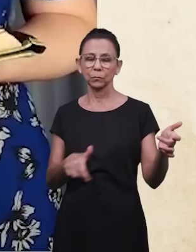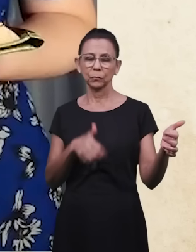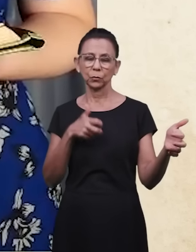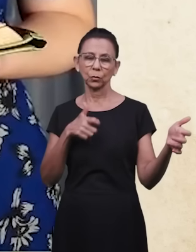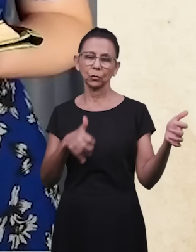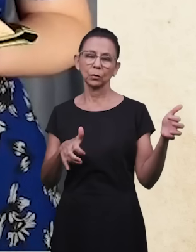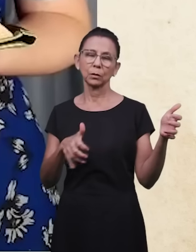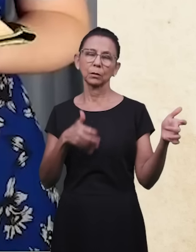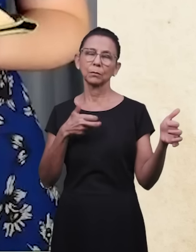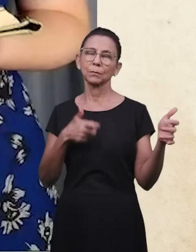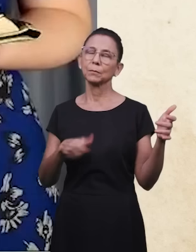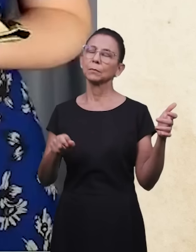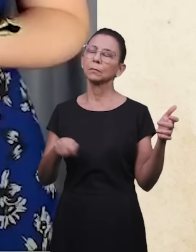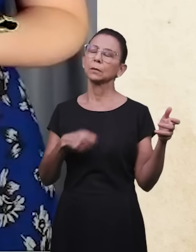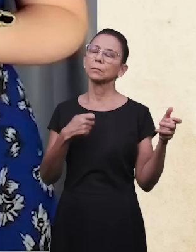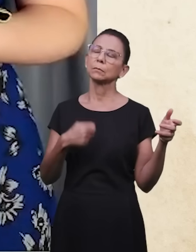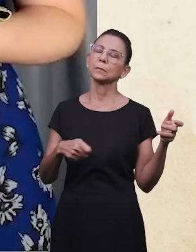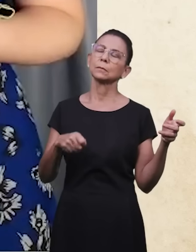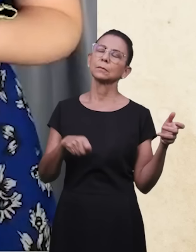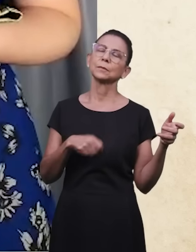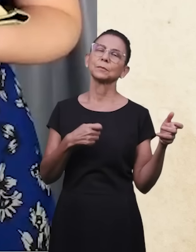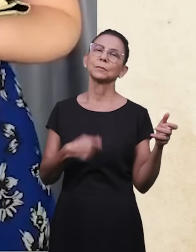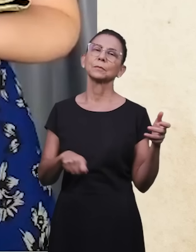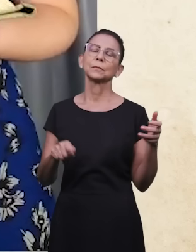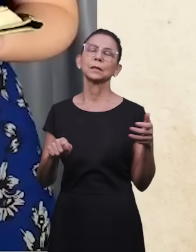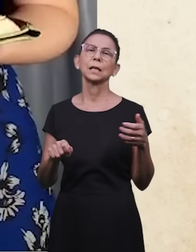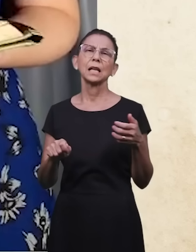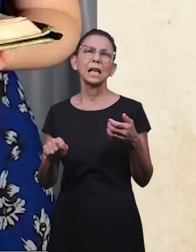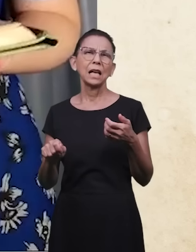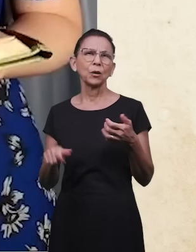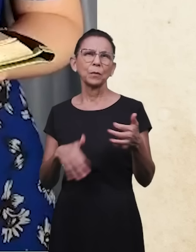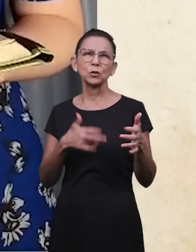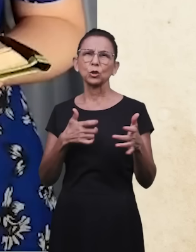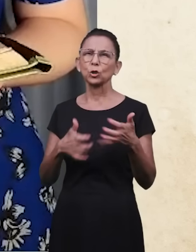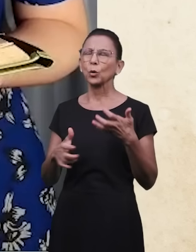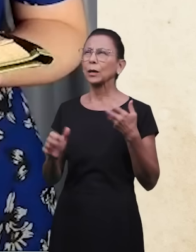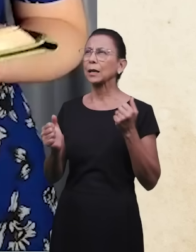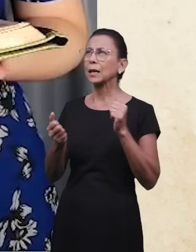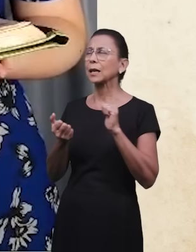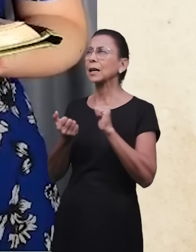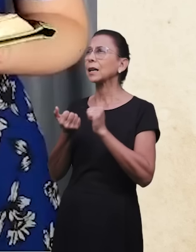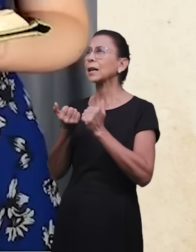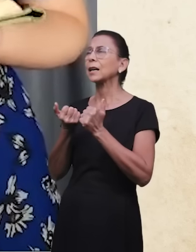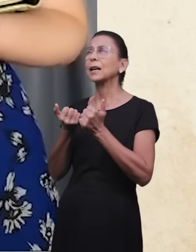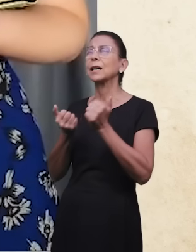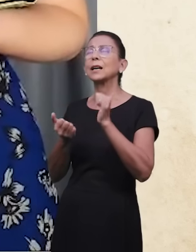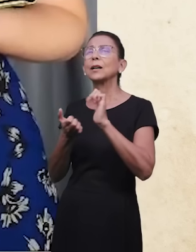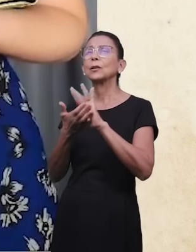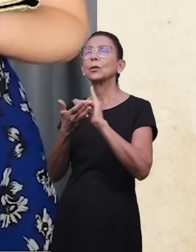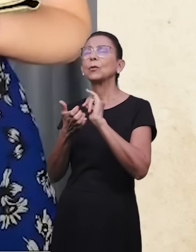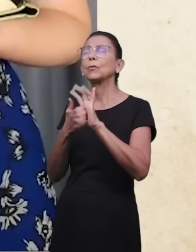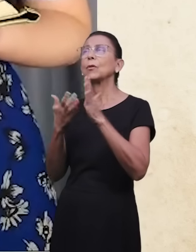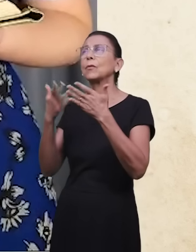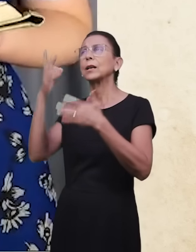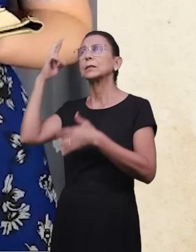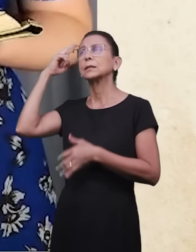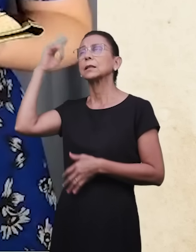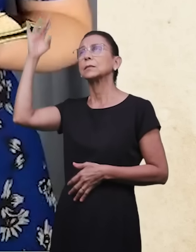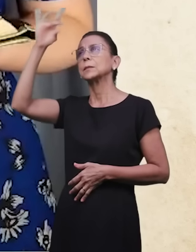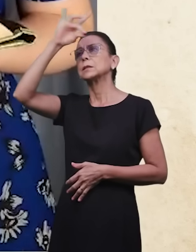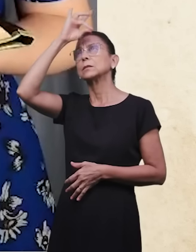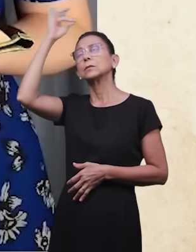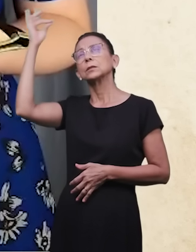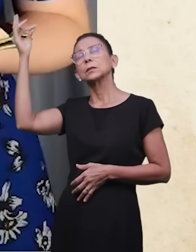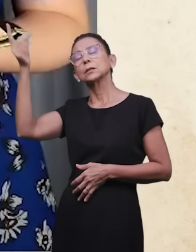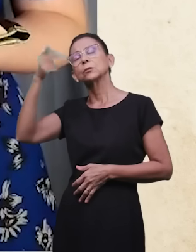violão e eu começo a louvar ao Senhor. E através dos louvores o Senhor me visita, através dos louvores eu sinto